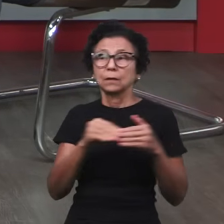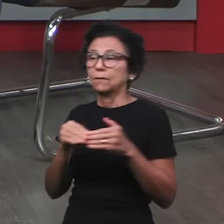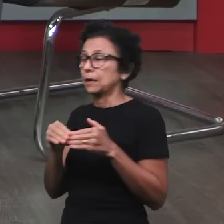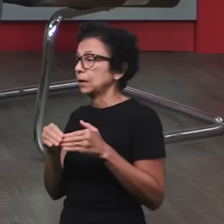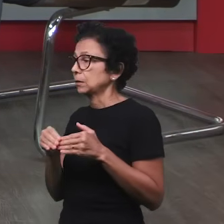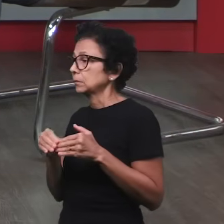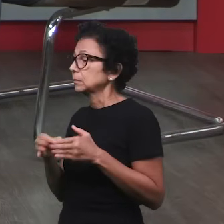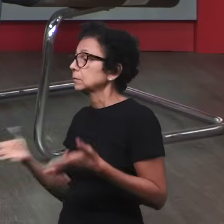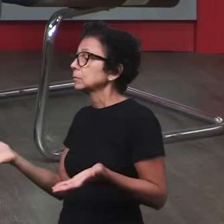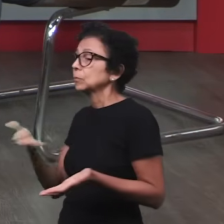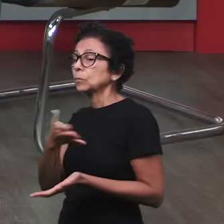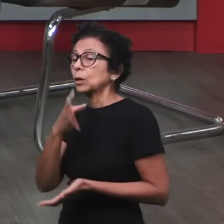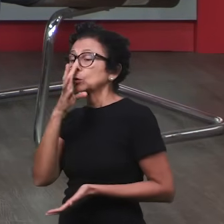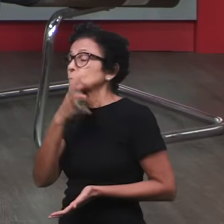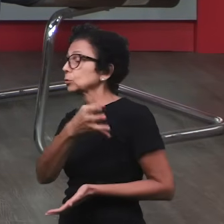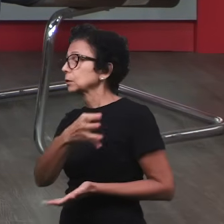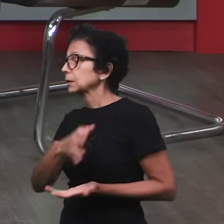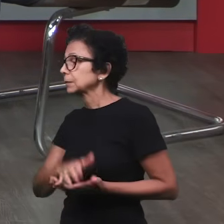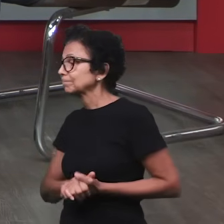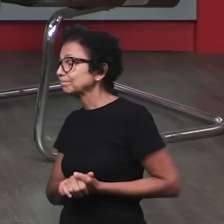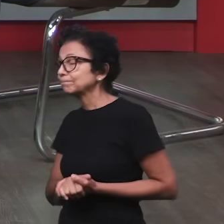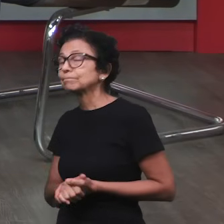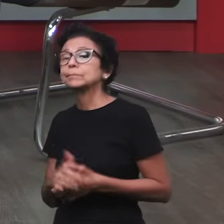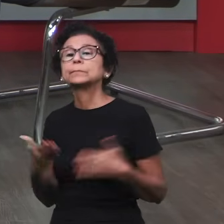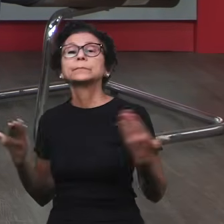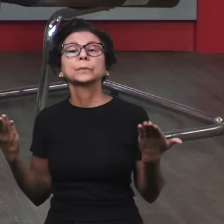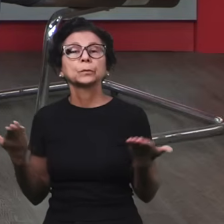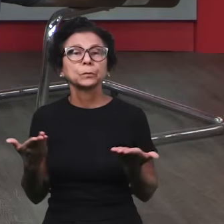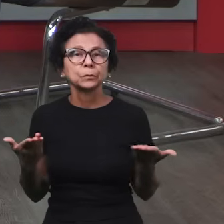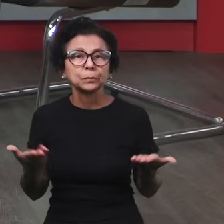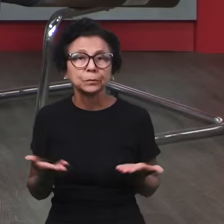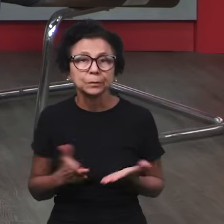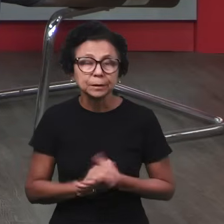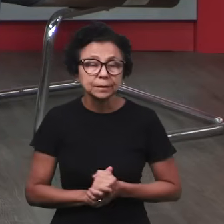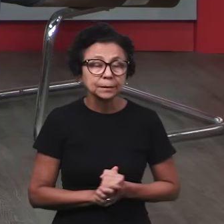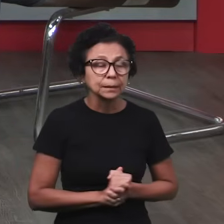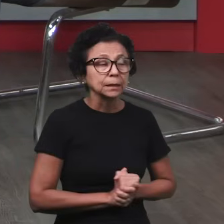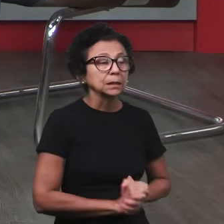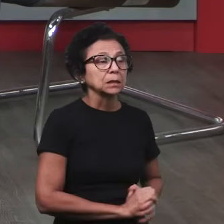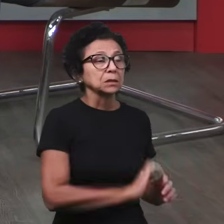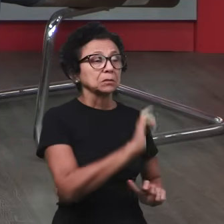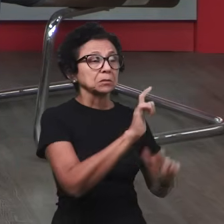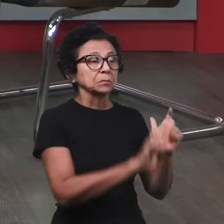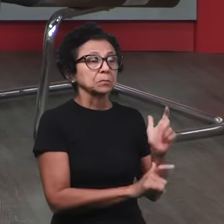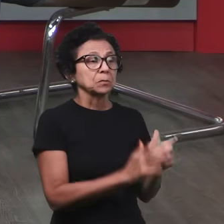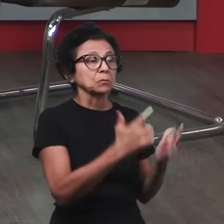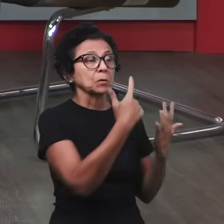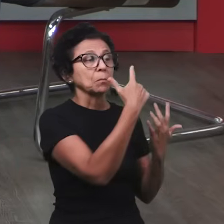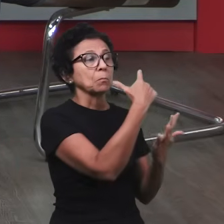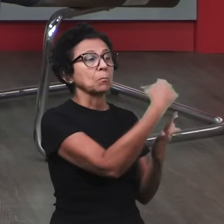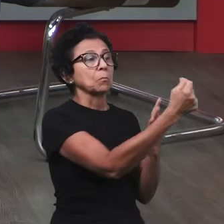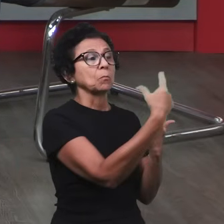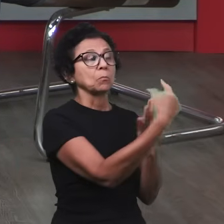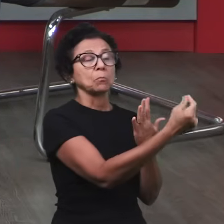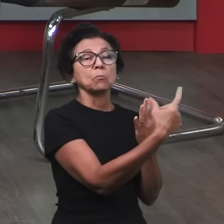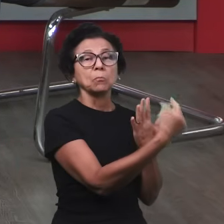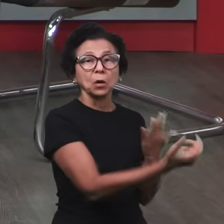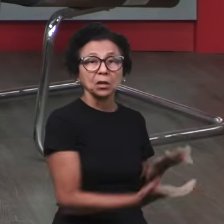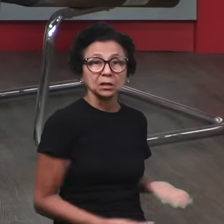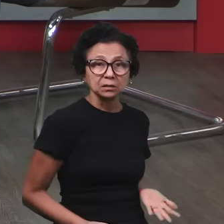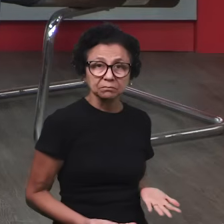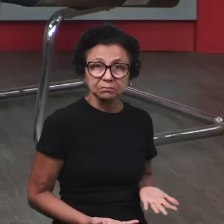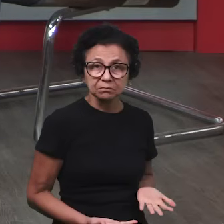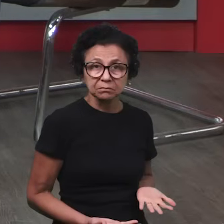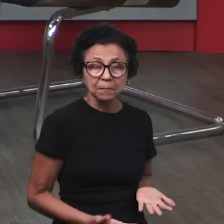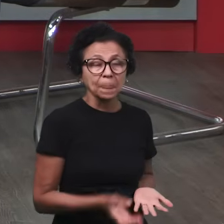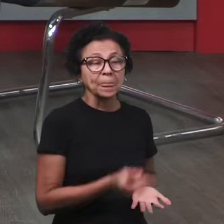eles imaginaram, ele está sem saída. Está sem saída, agora não tem como. E o que acontece? Aí foram aquela turma de gente embora infeliz, ou